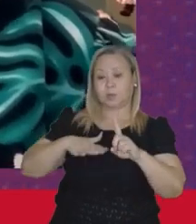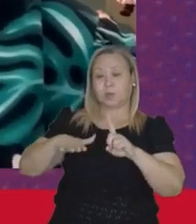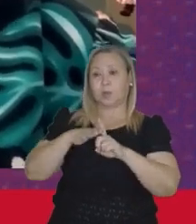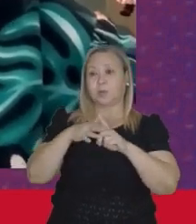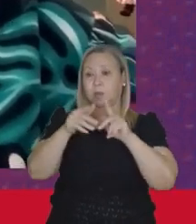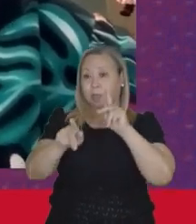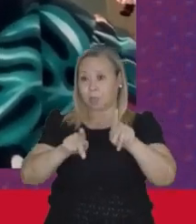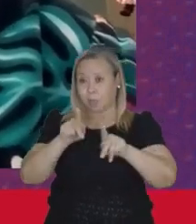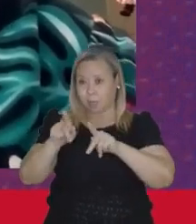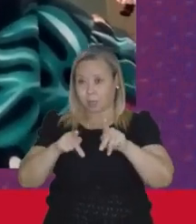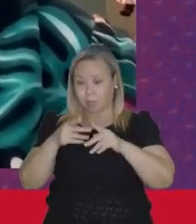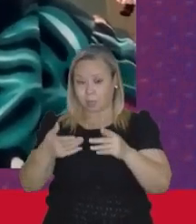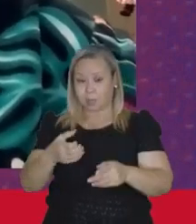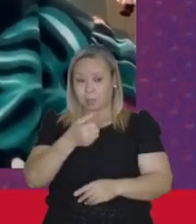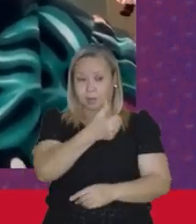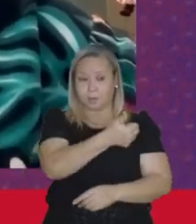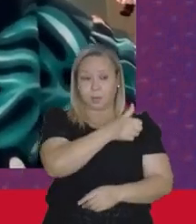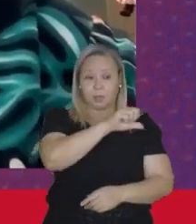civil, em